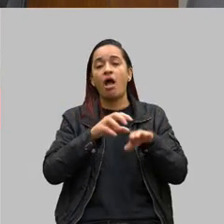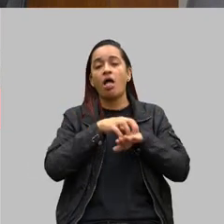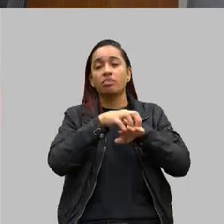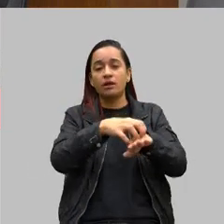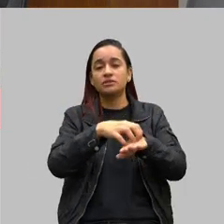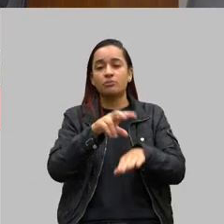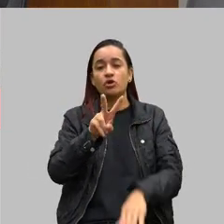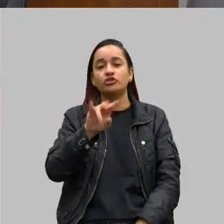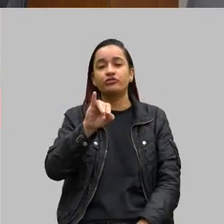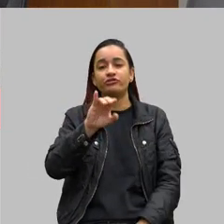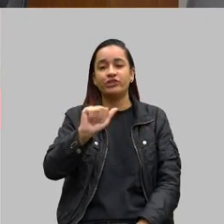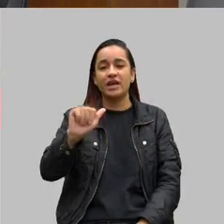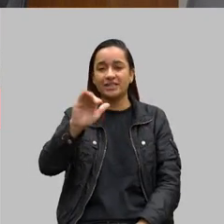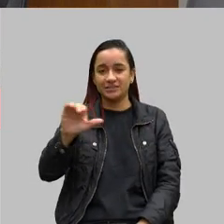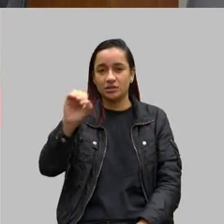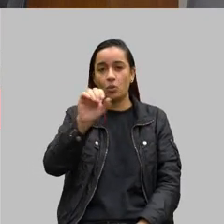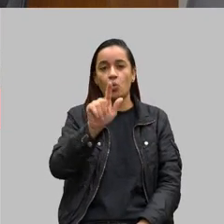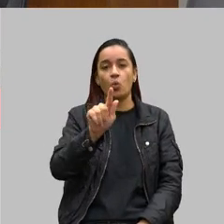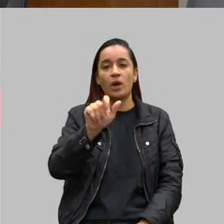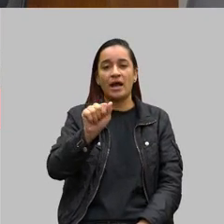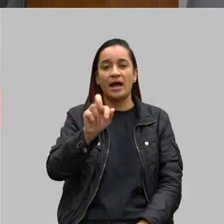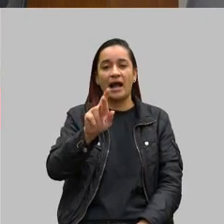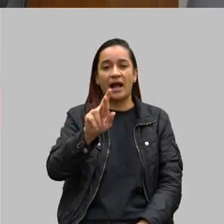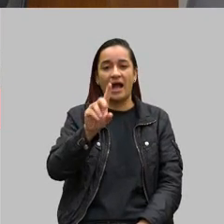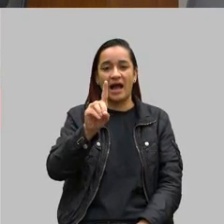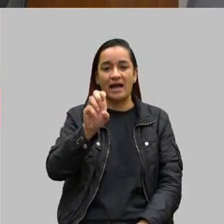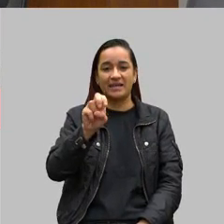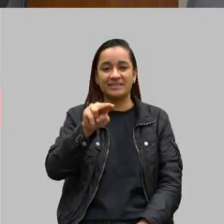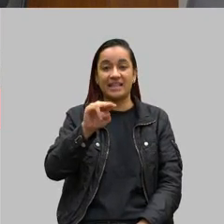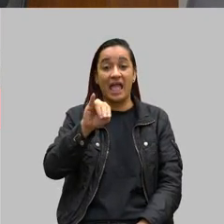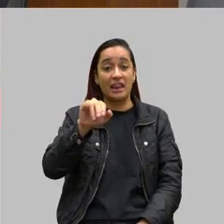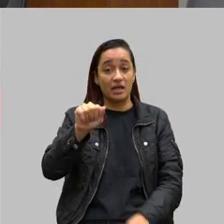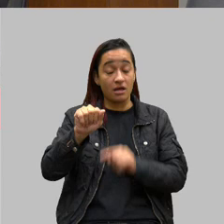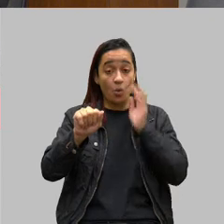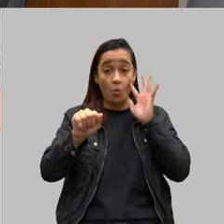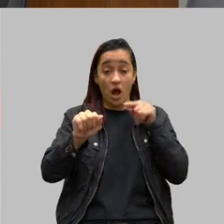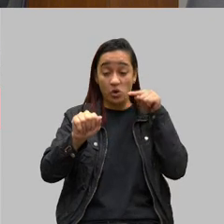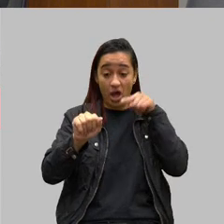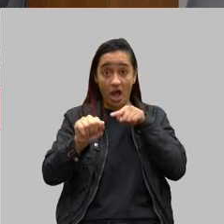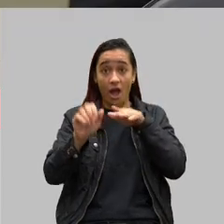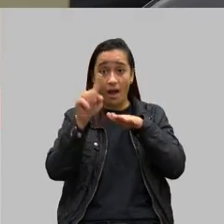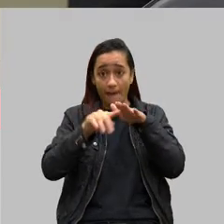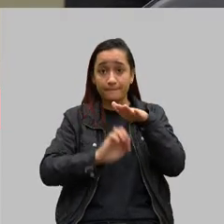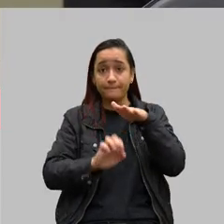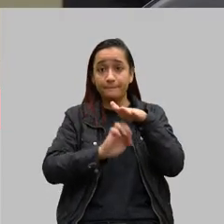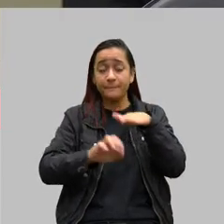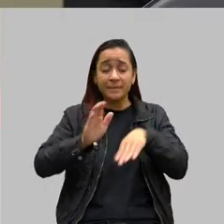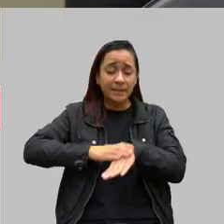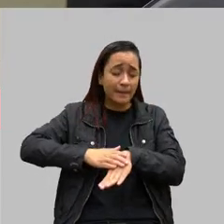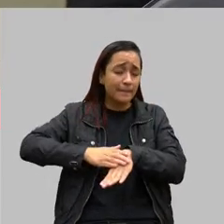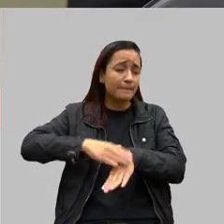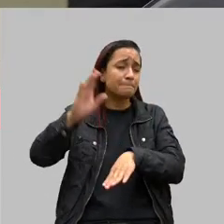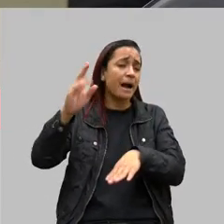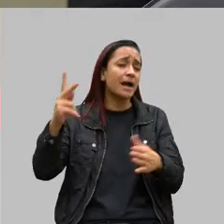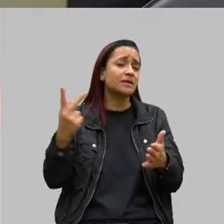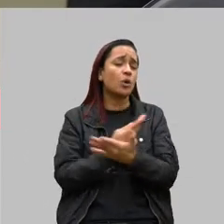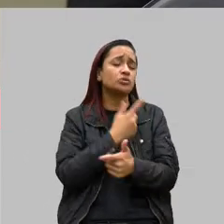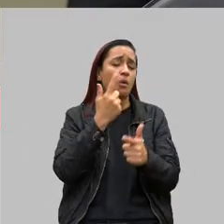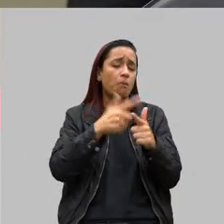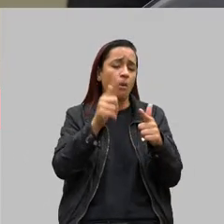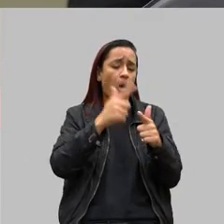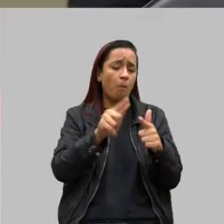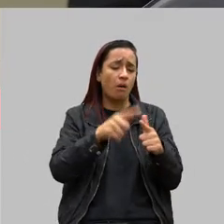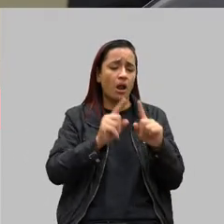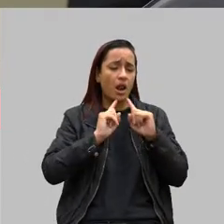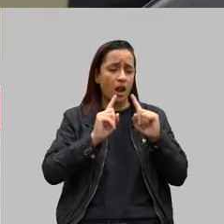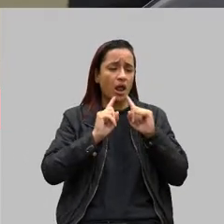talvez e esta empresa tenha sido a empresa que mais Foi motivo de requerimentos em nossa comissão nesses